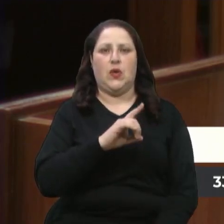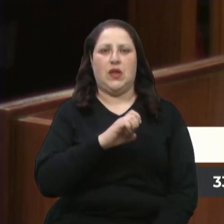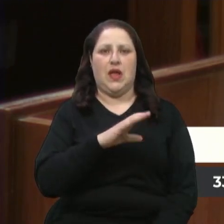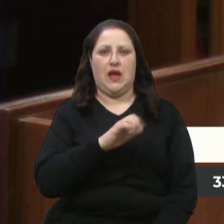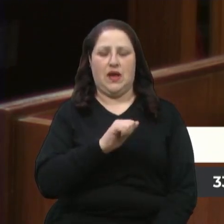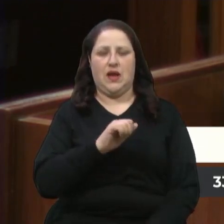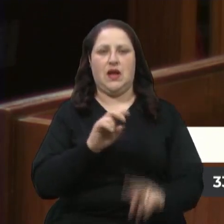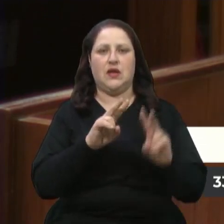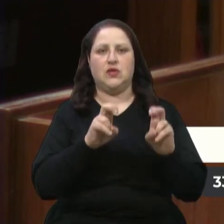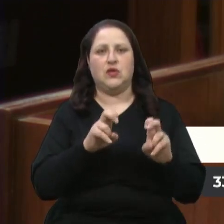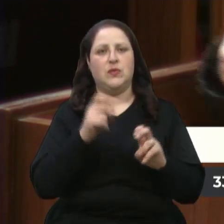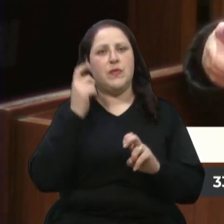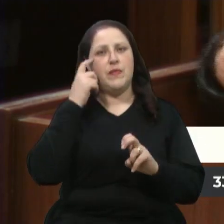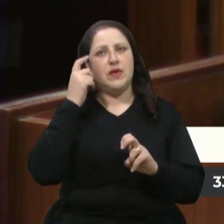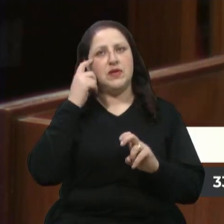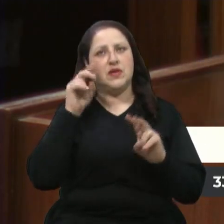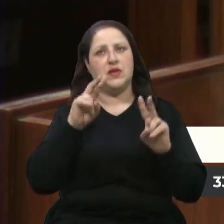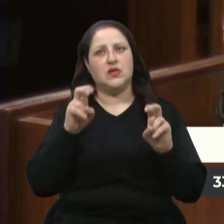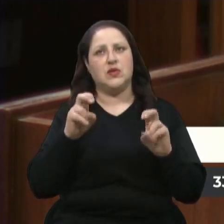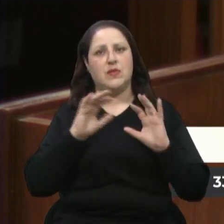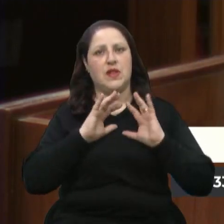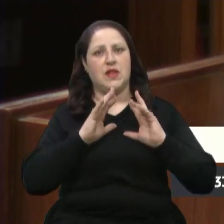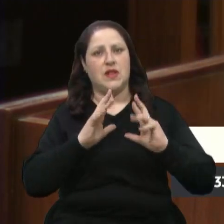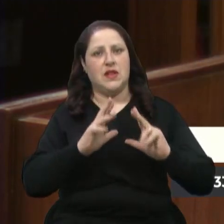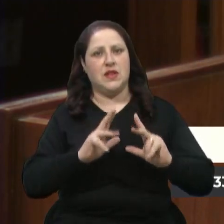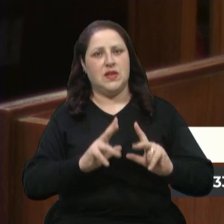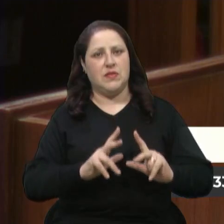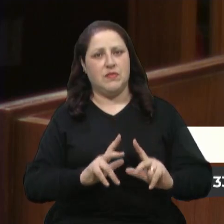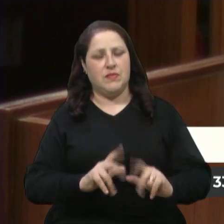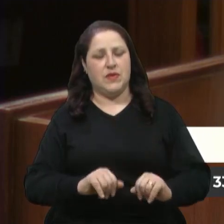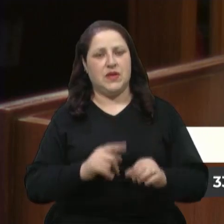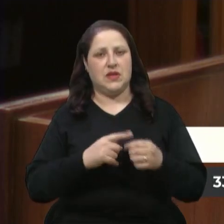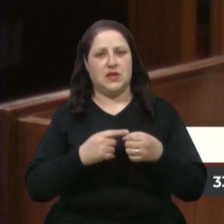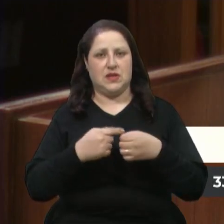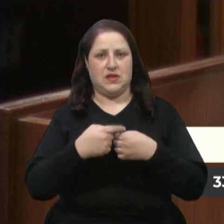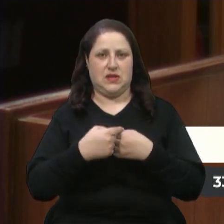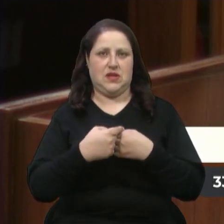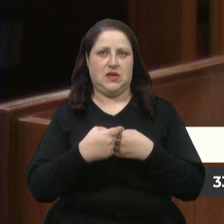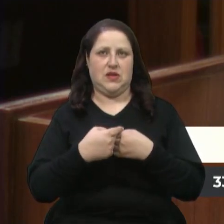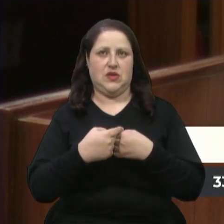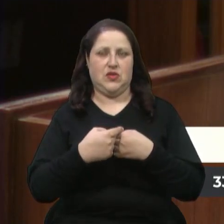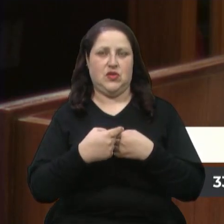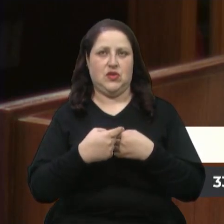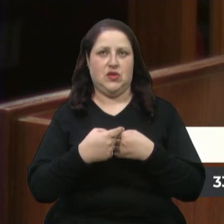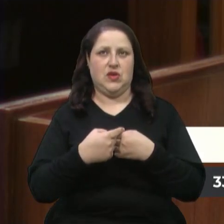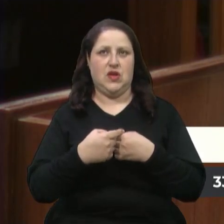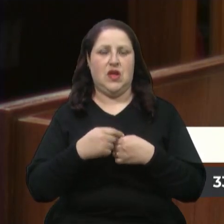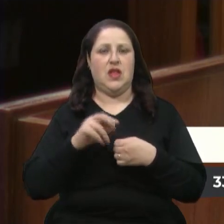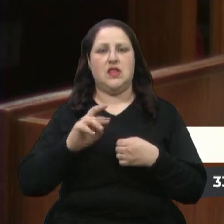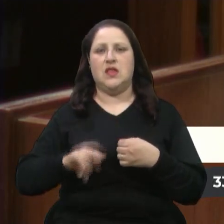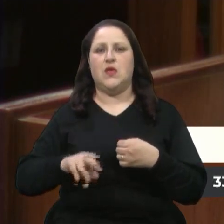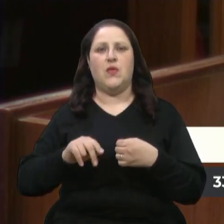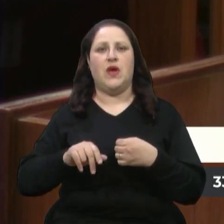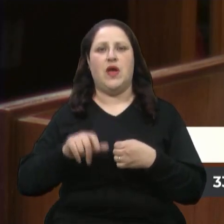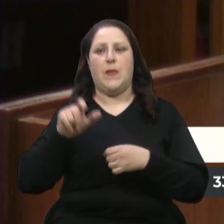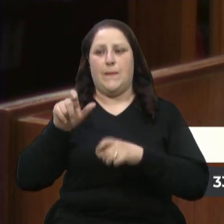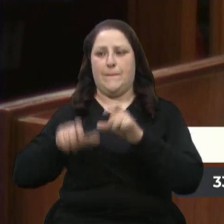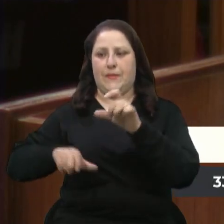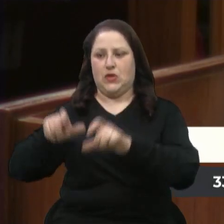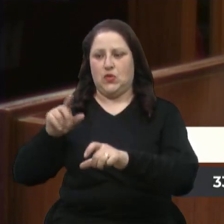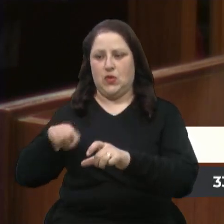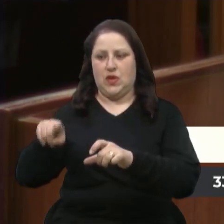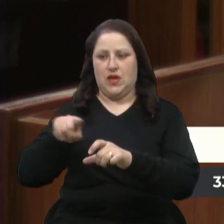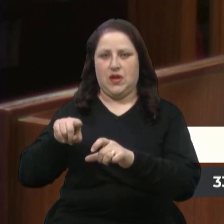é pensar na questão da limpeza urbana. Isso não quer dizer a limpeza das pessoas em situação de